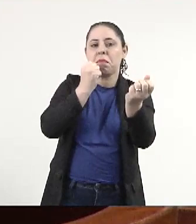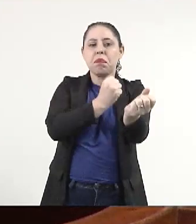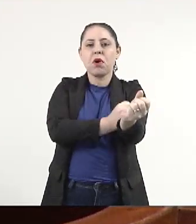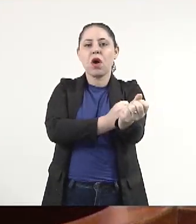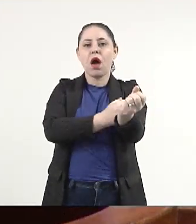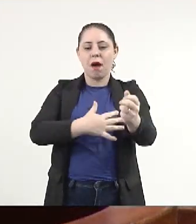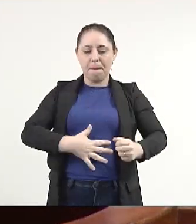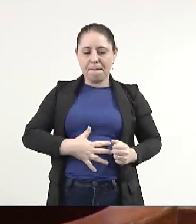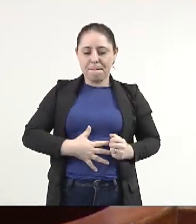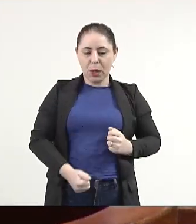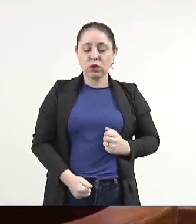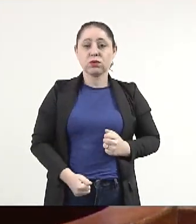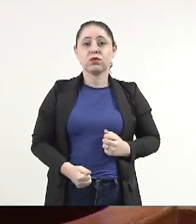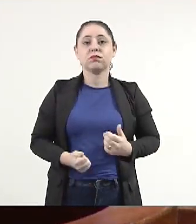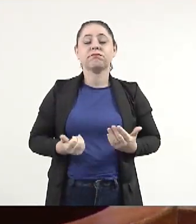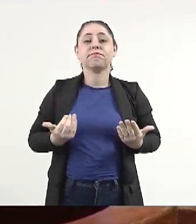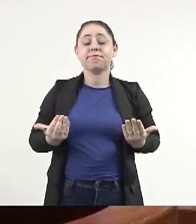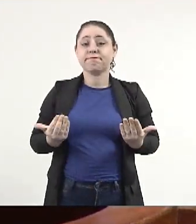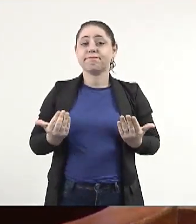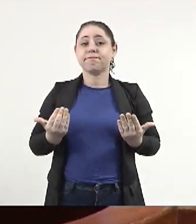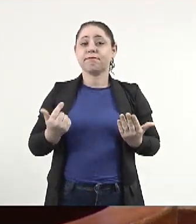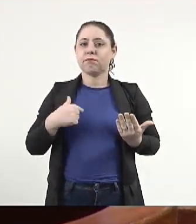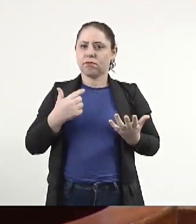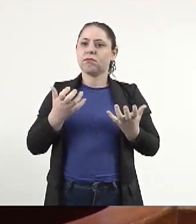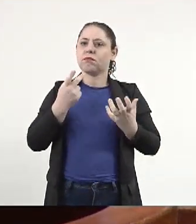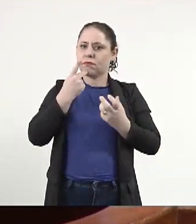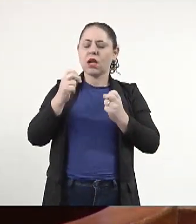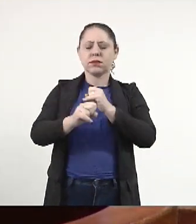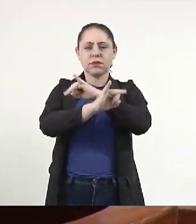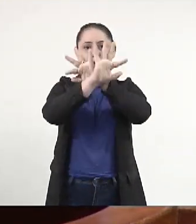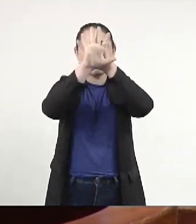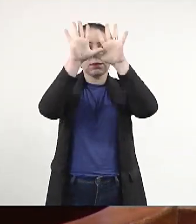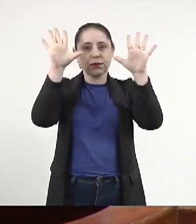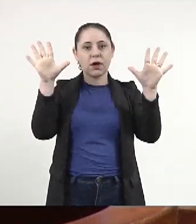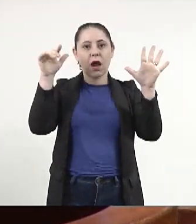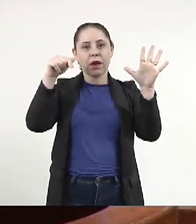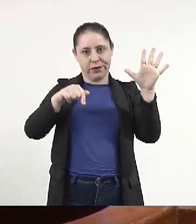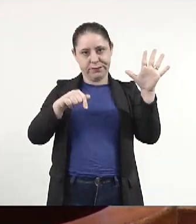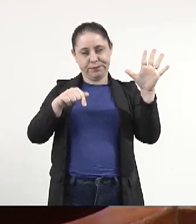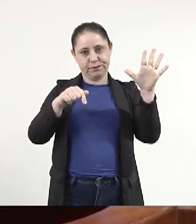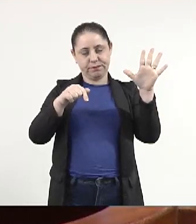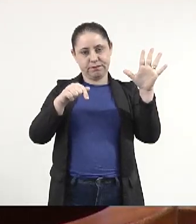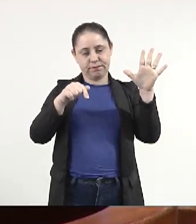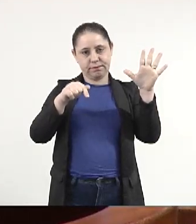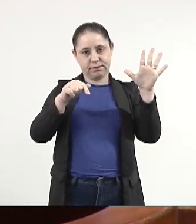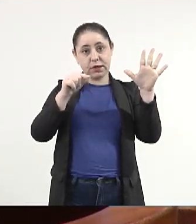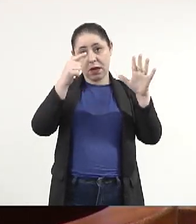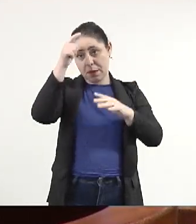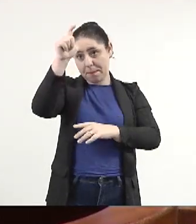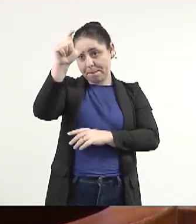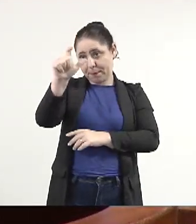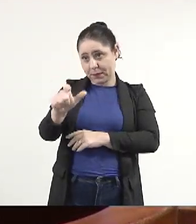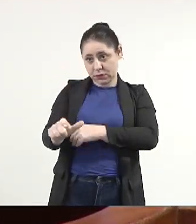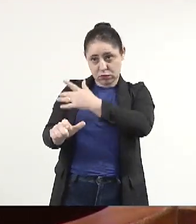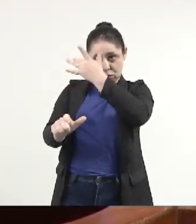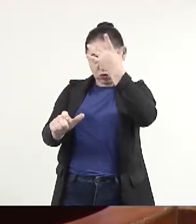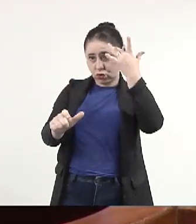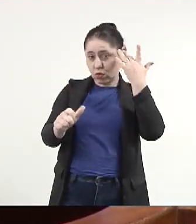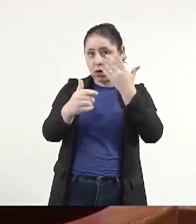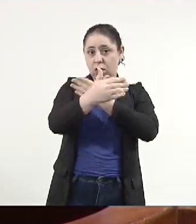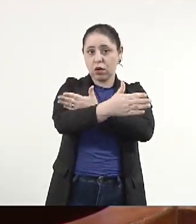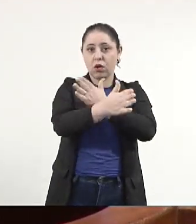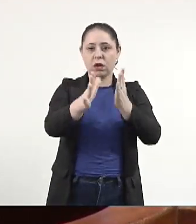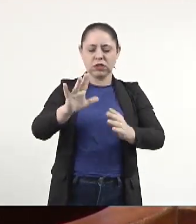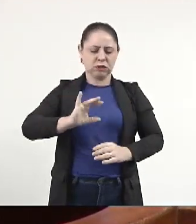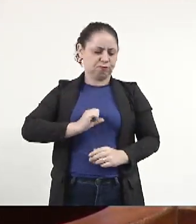favor do aborto. Eu quero deixar bem claro aqui que a pessoa do gabinete